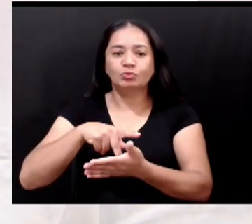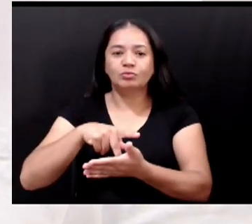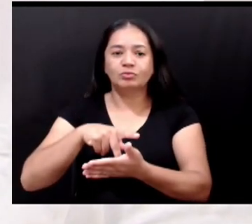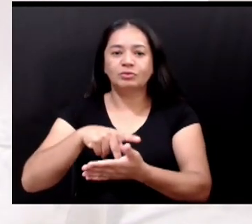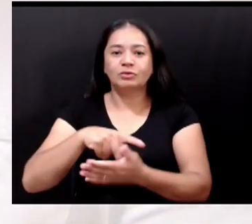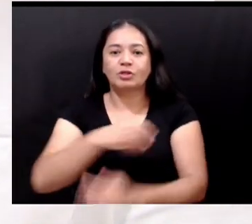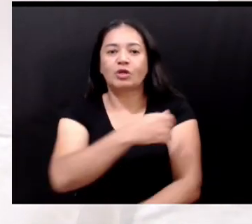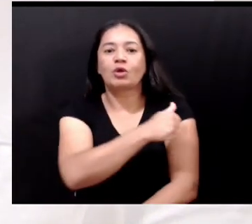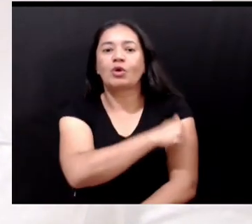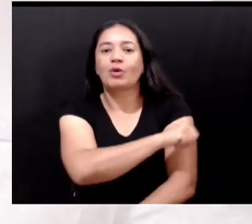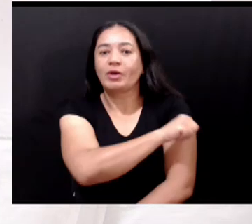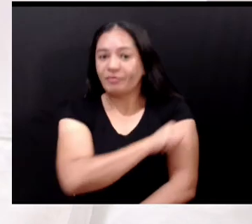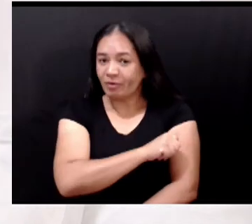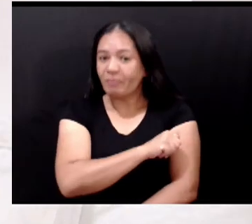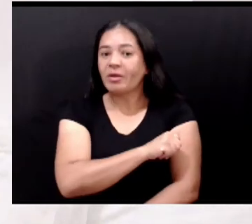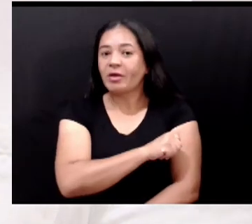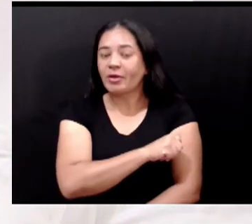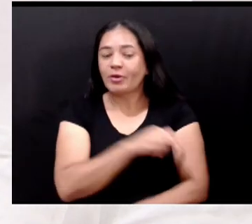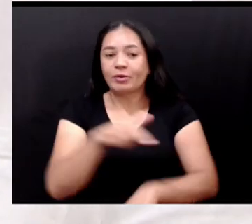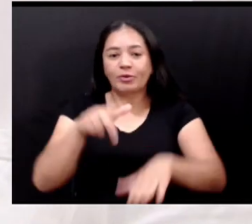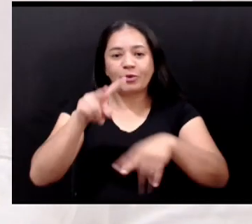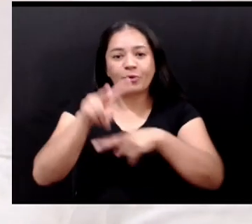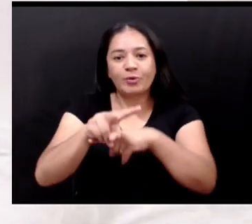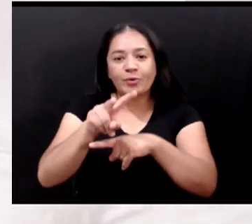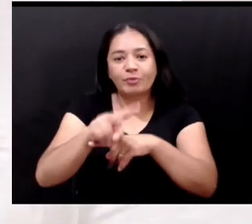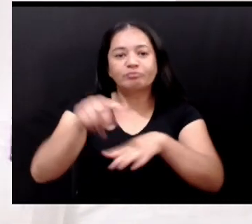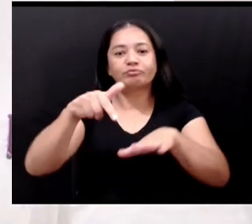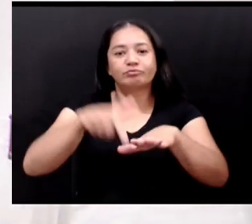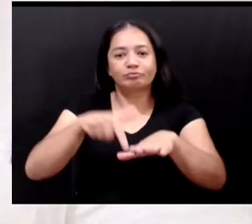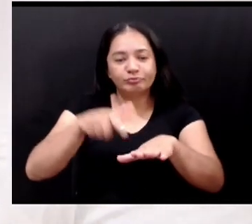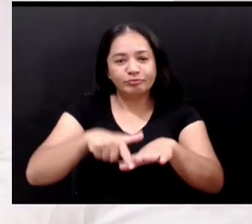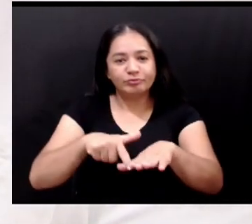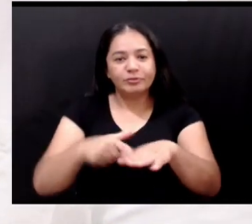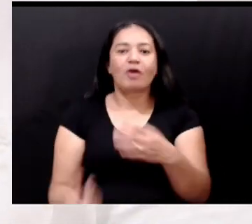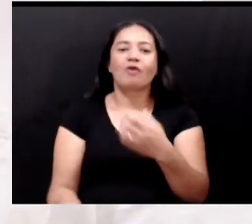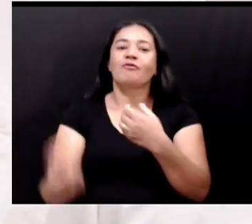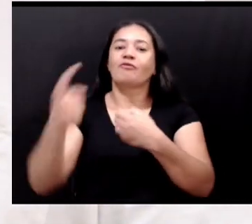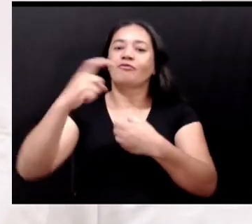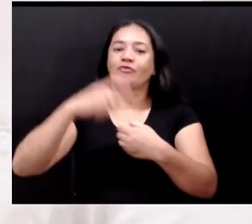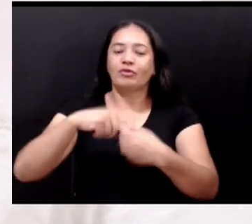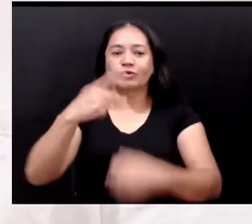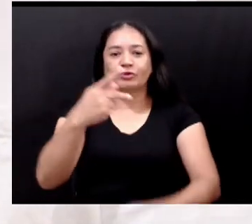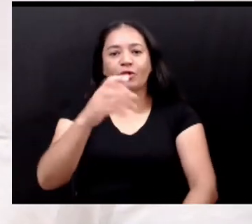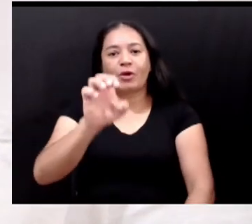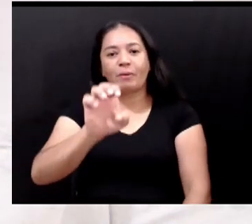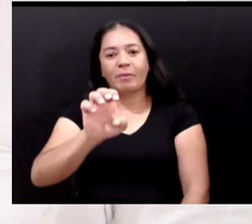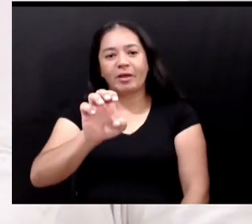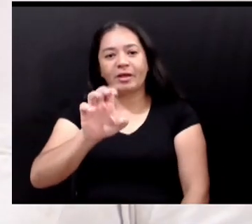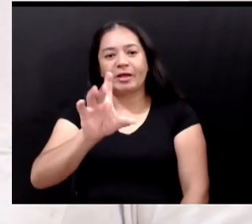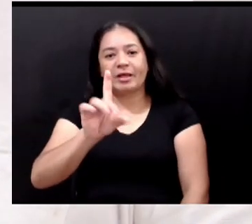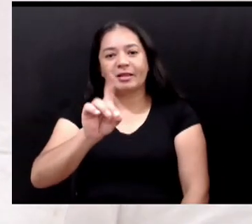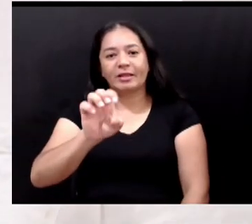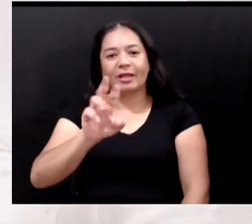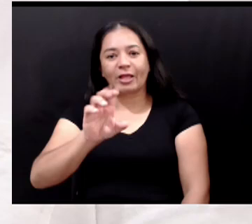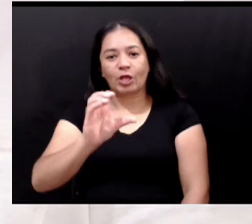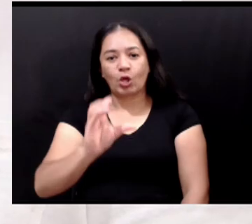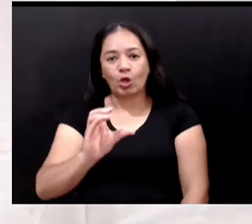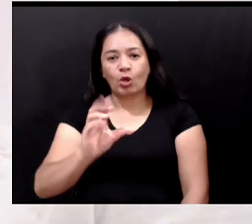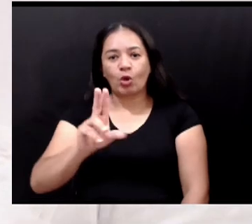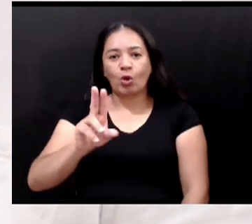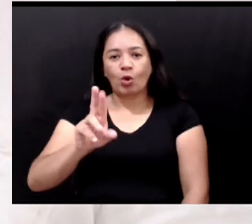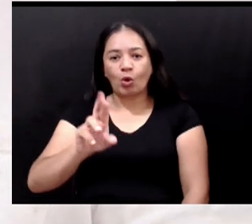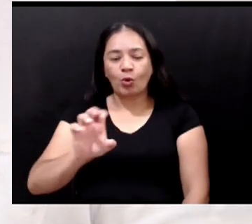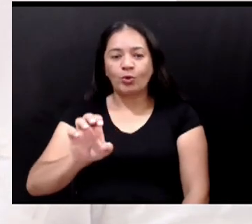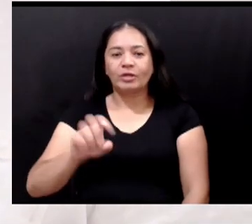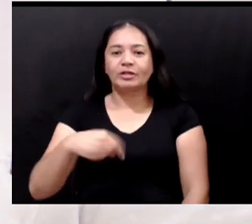pedicuro. Depois voltou a pedicuro novamente. E aí, com o contato que a gente passou a ter com os